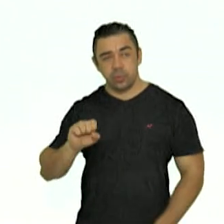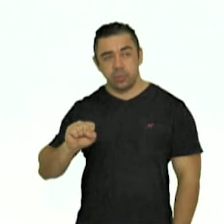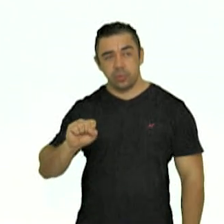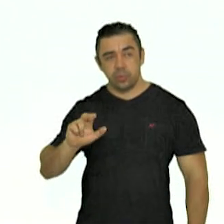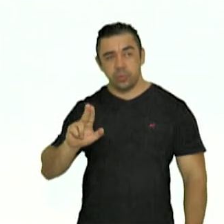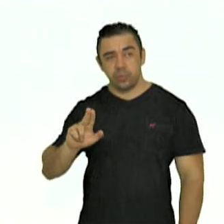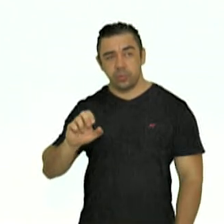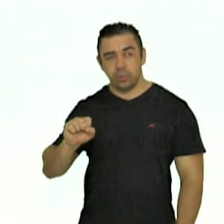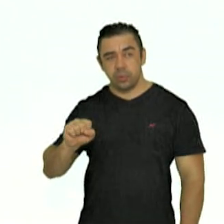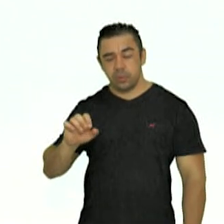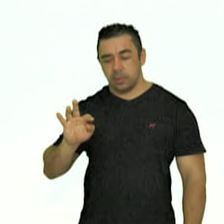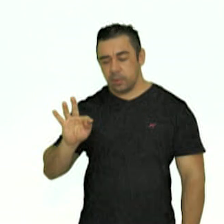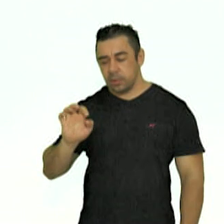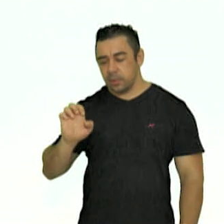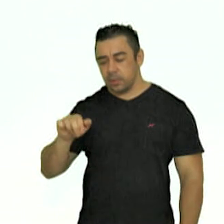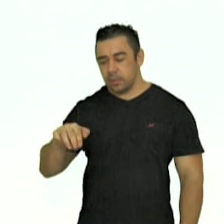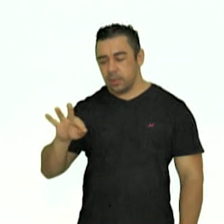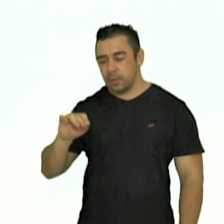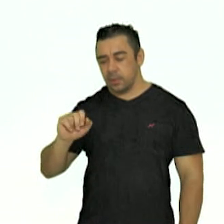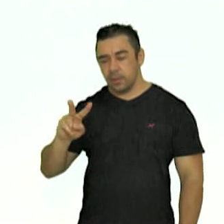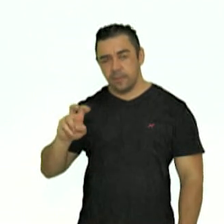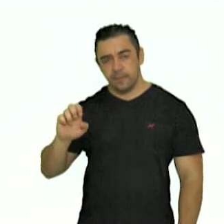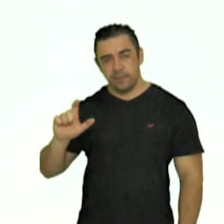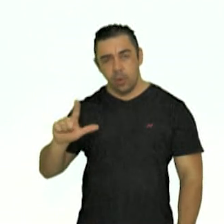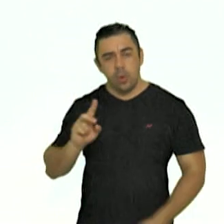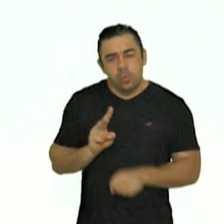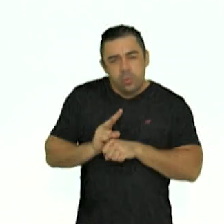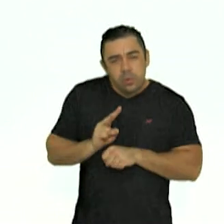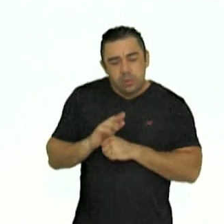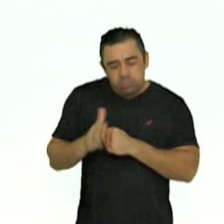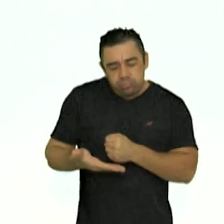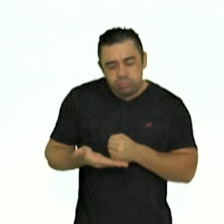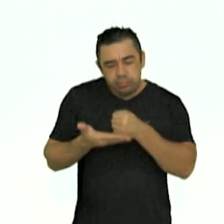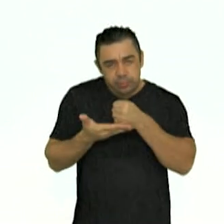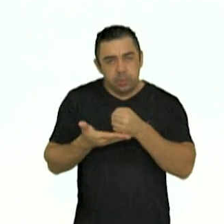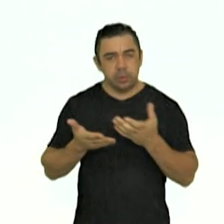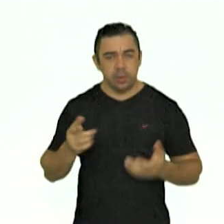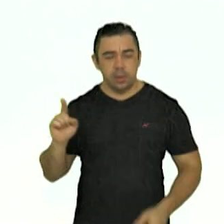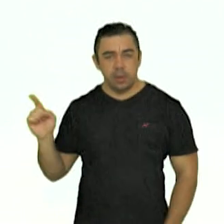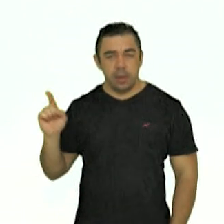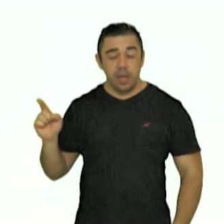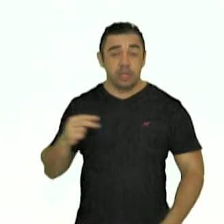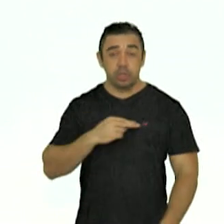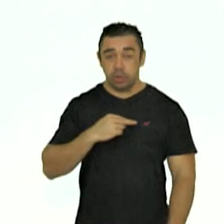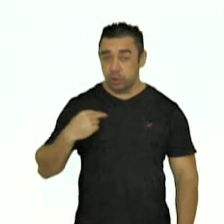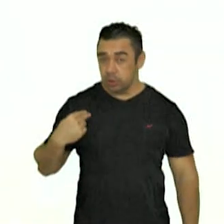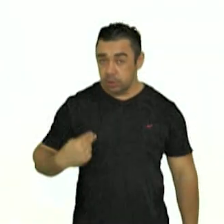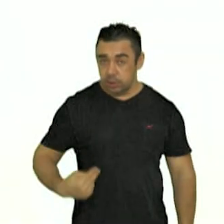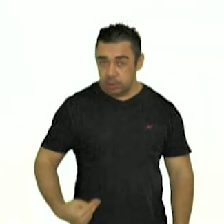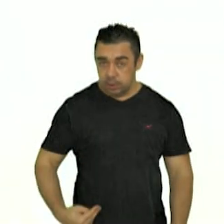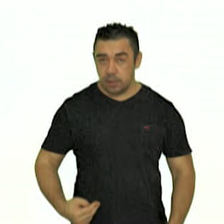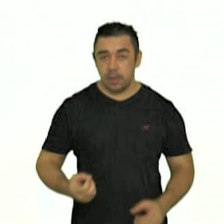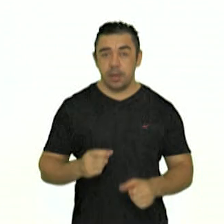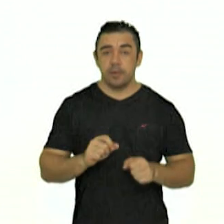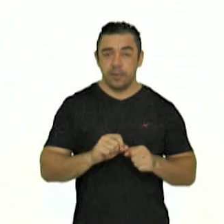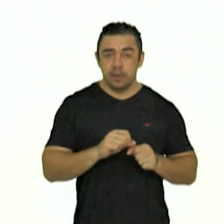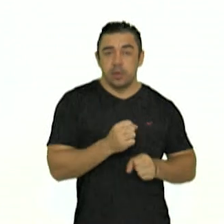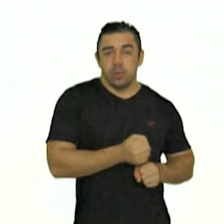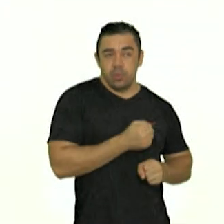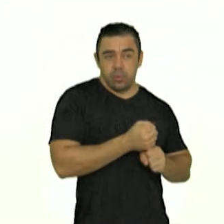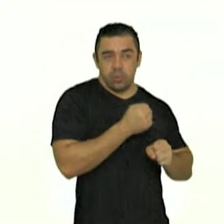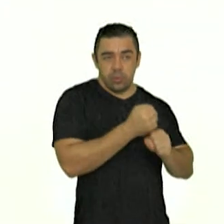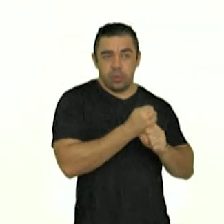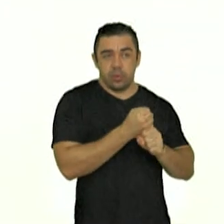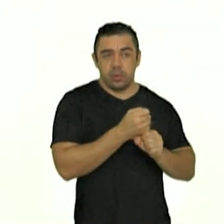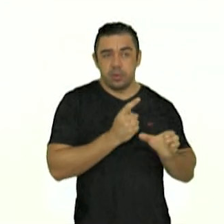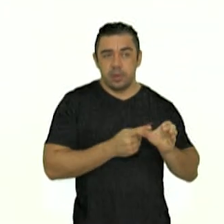na Ásia, em relação ao processo de urbanização, a China construiu essa cidade na província de